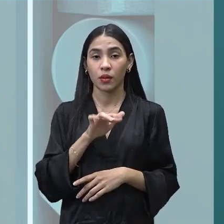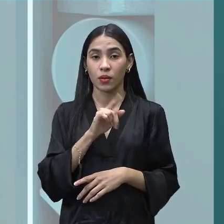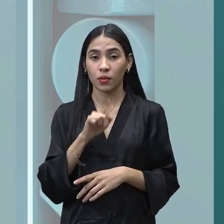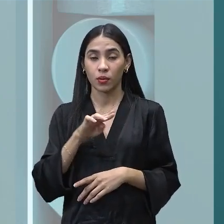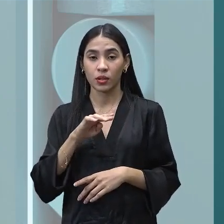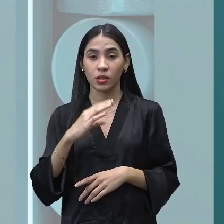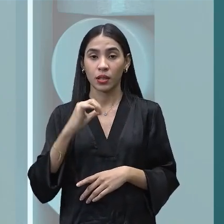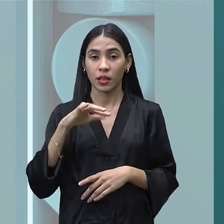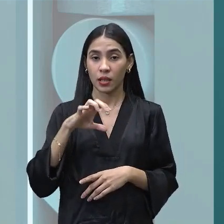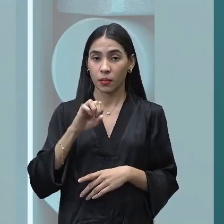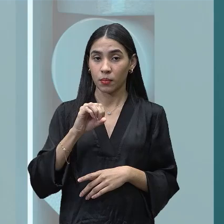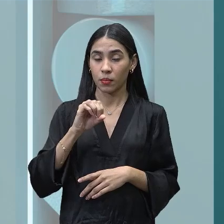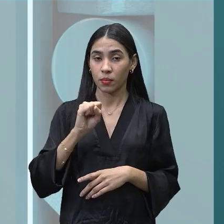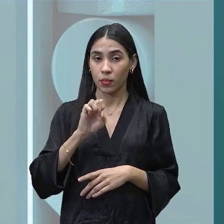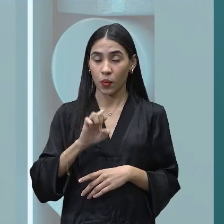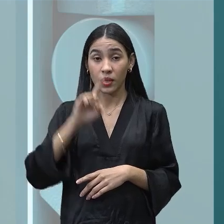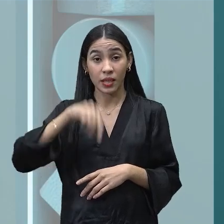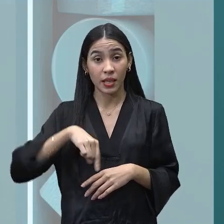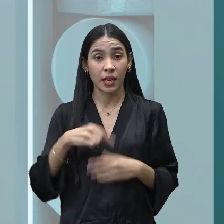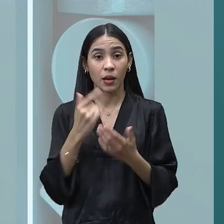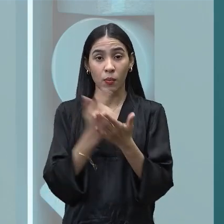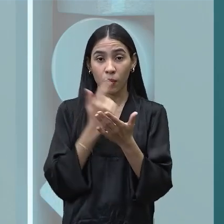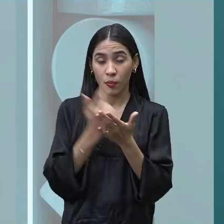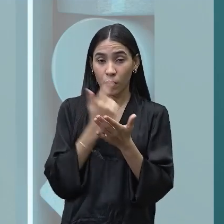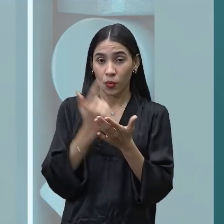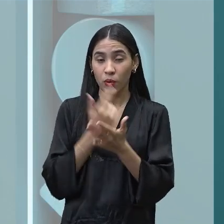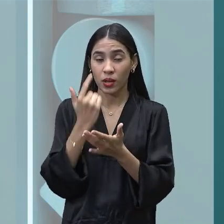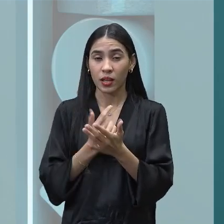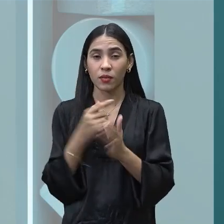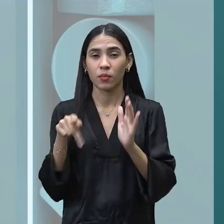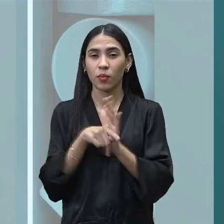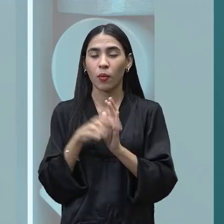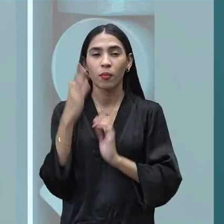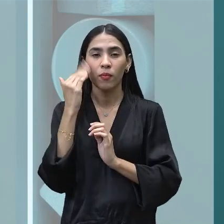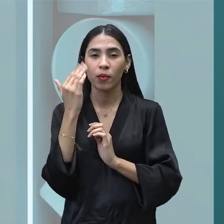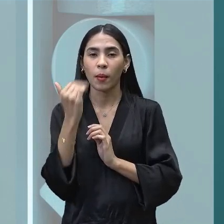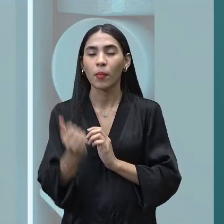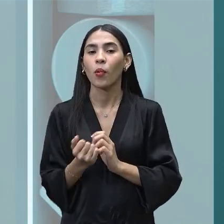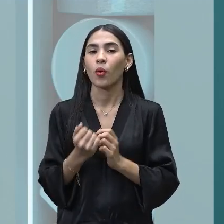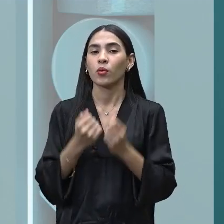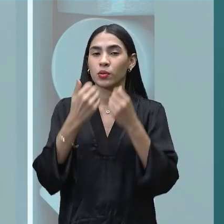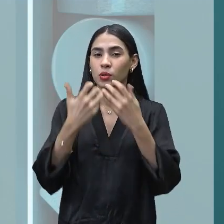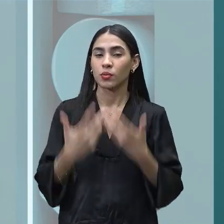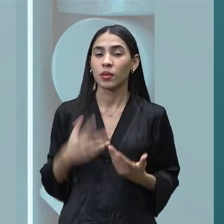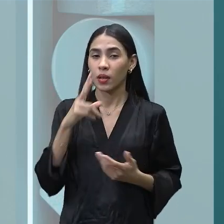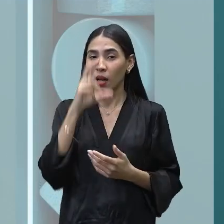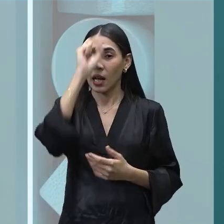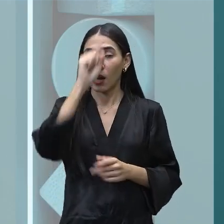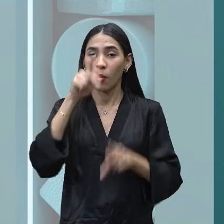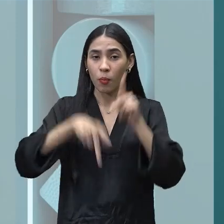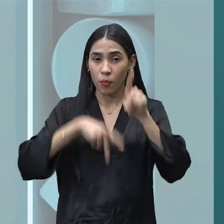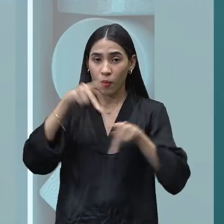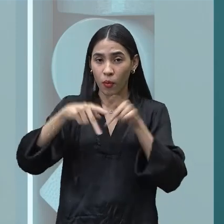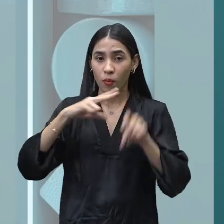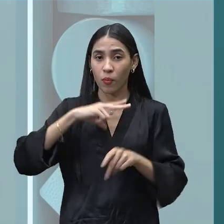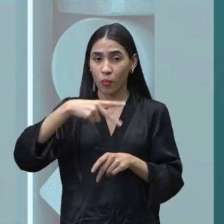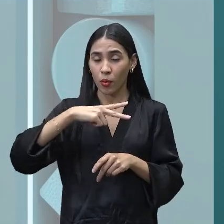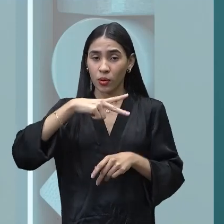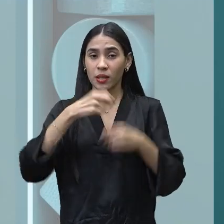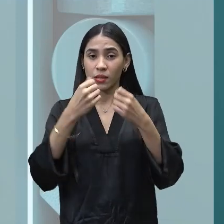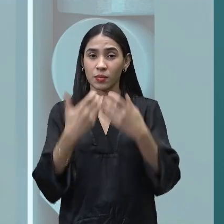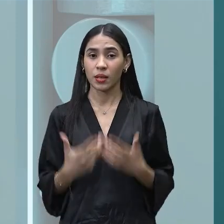Os Lusíadas, que é uma obra, uma epopeia, que conta os feitos heróicos do povo português,